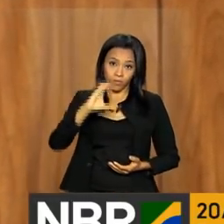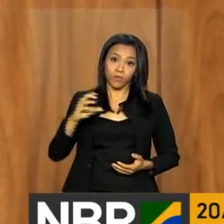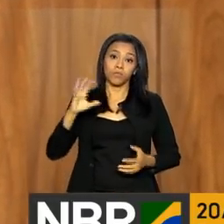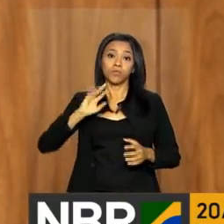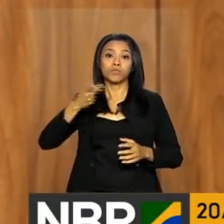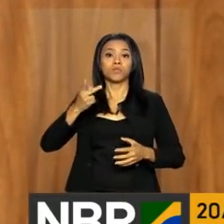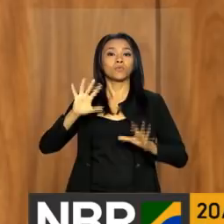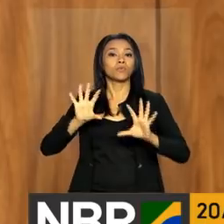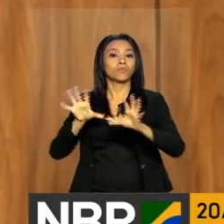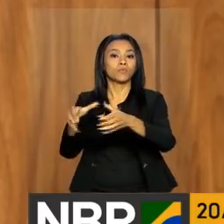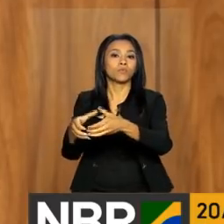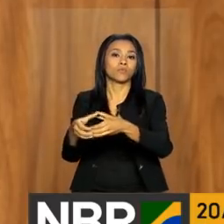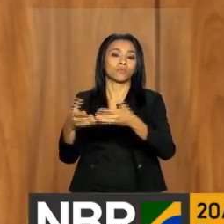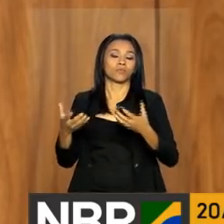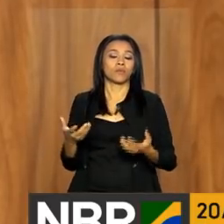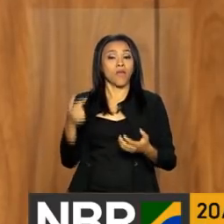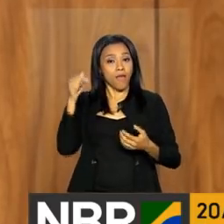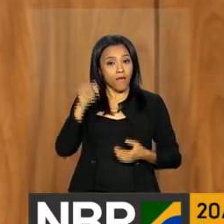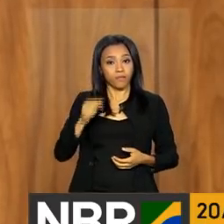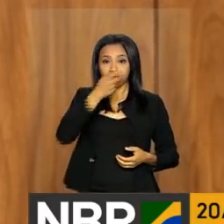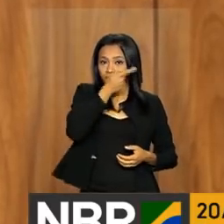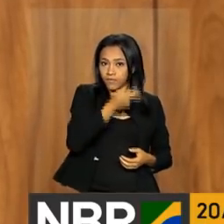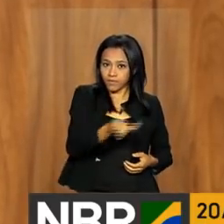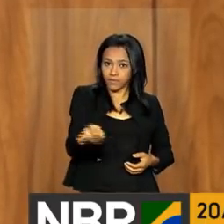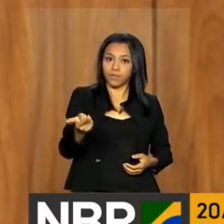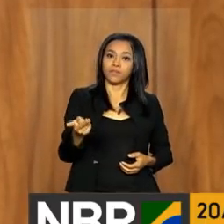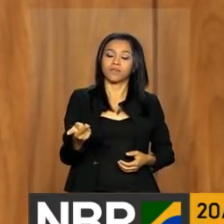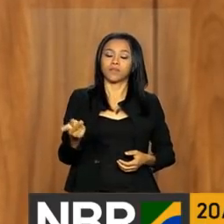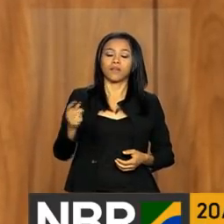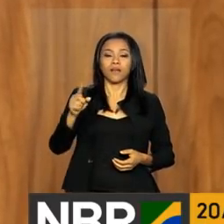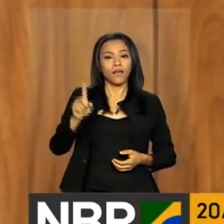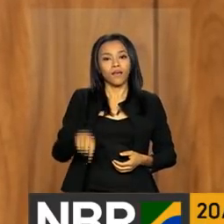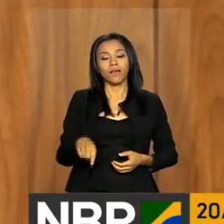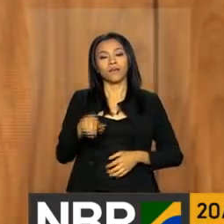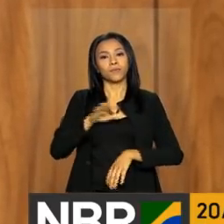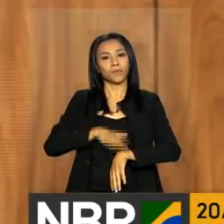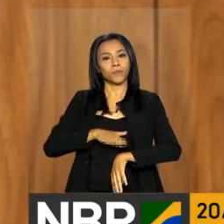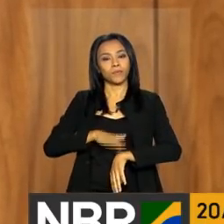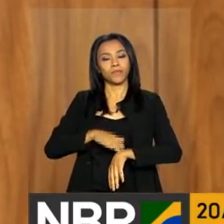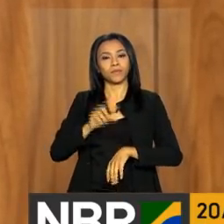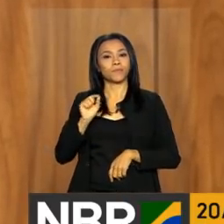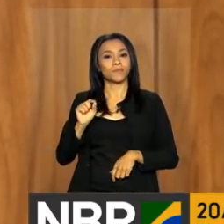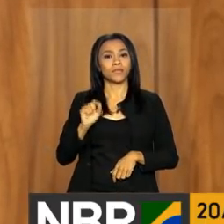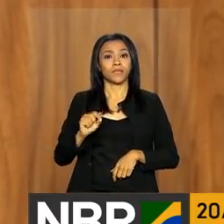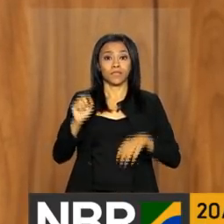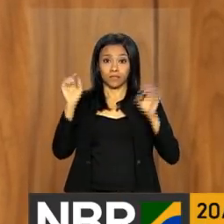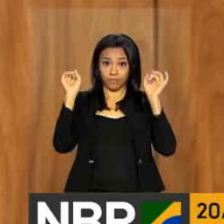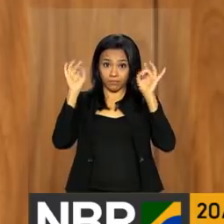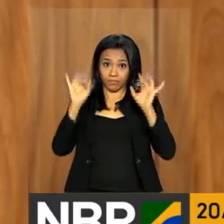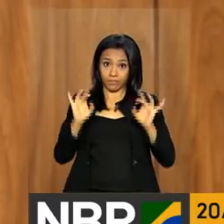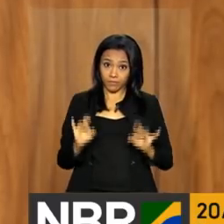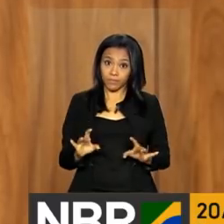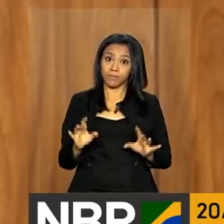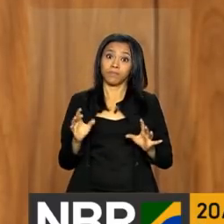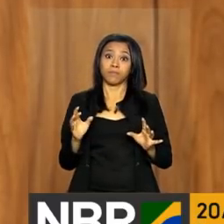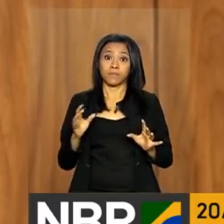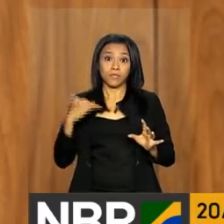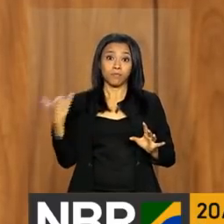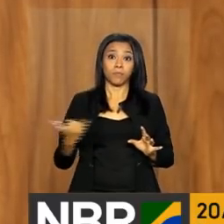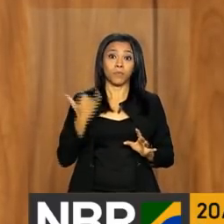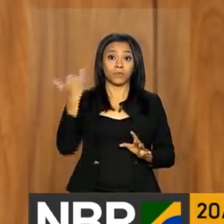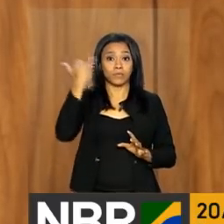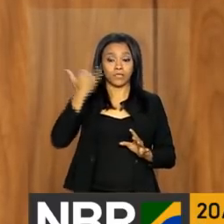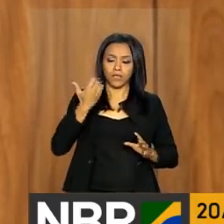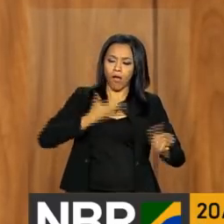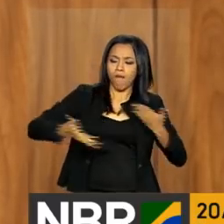E esta visita realiza-se num momento especialmente produtivo das relações entre